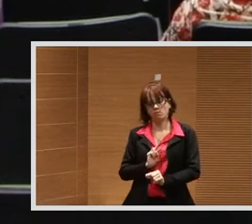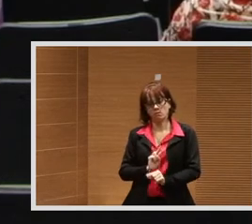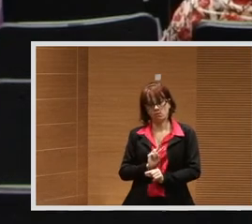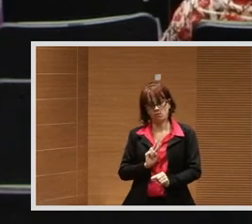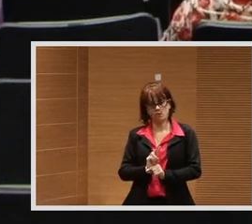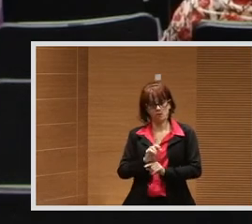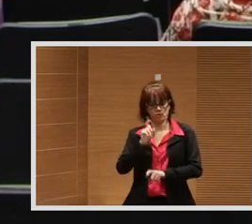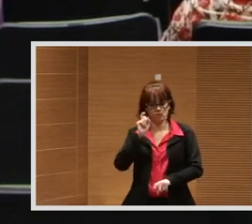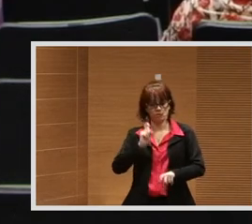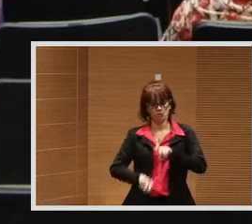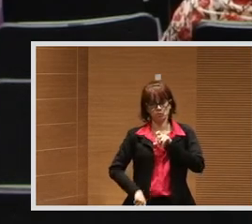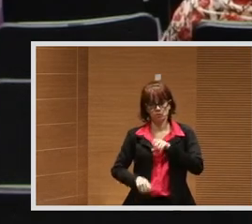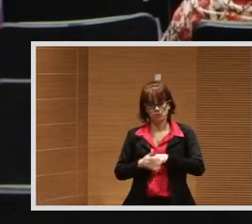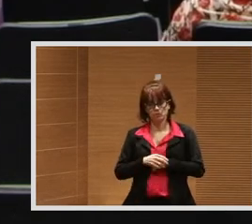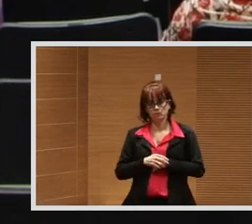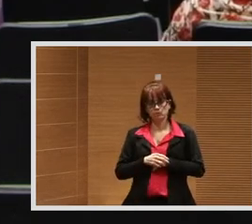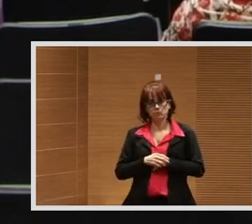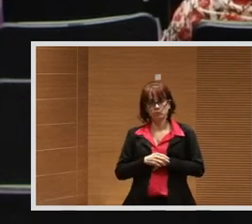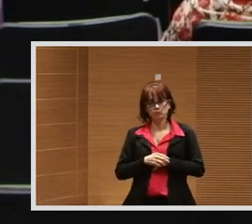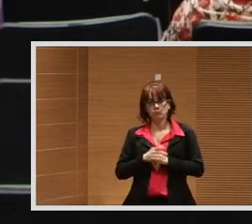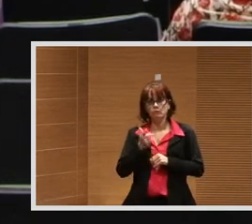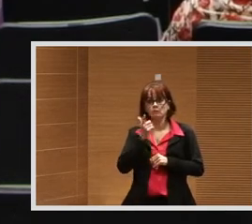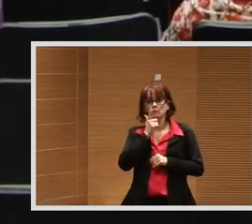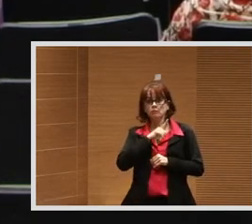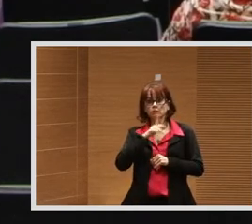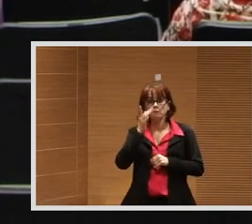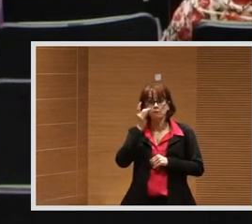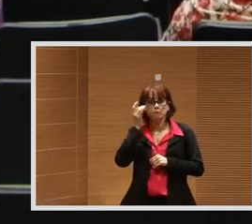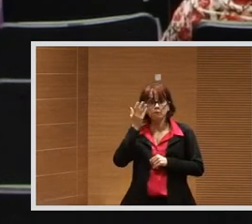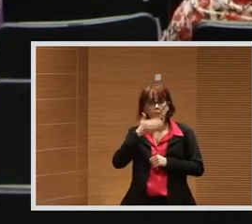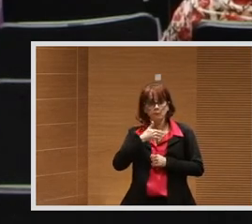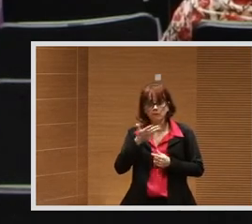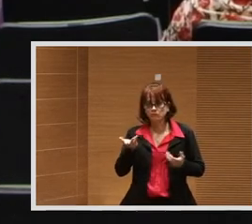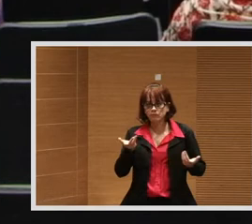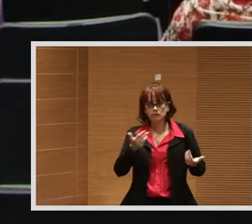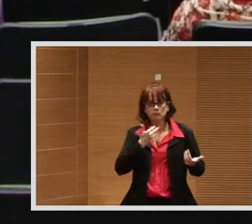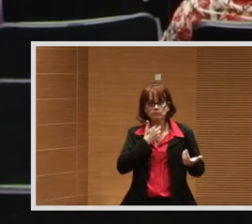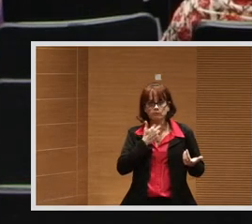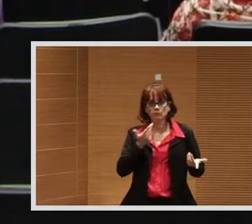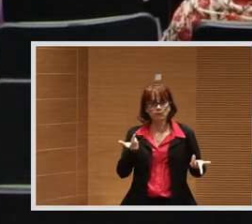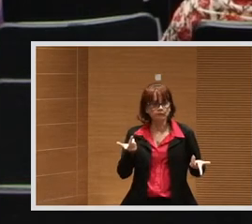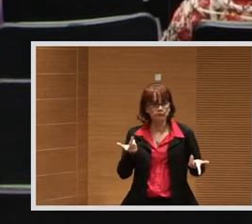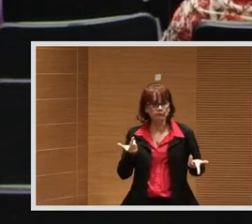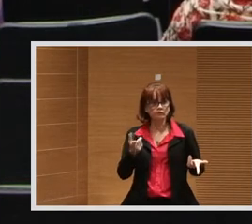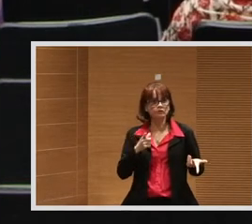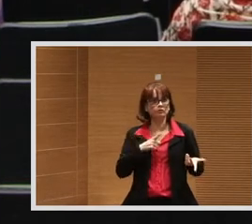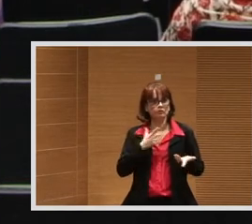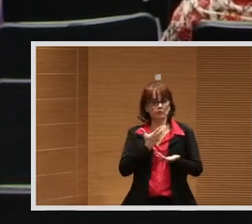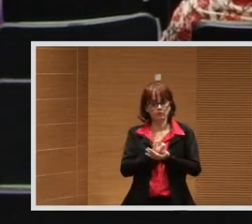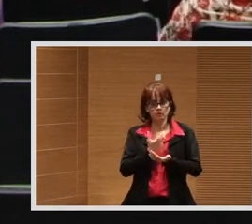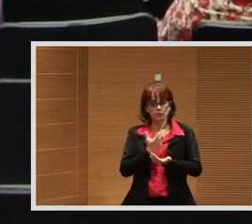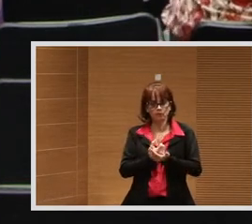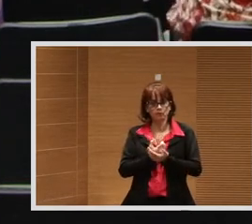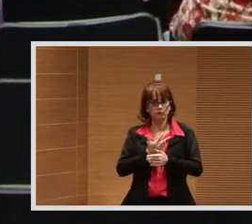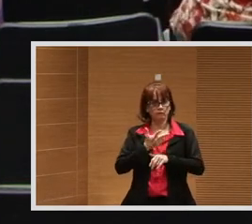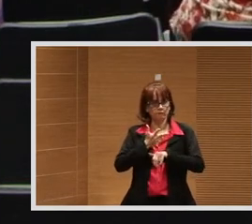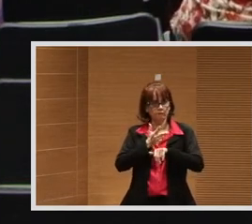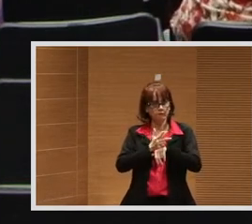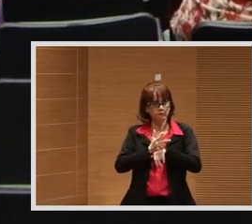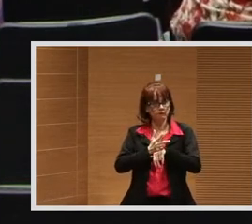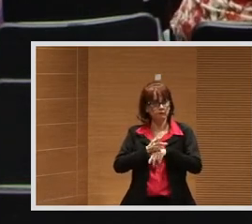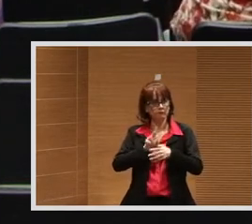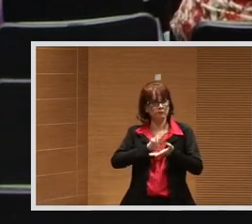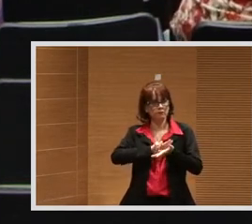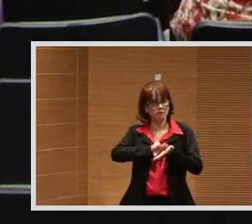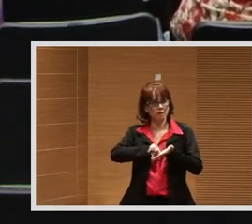com provas incontestáveis, praticamente incontestáveis. Gravações, vídeos e dessa